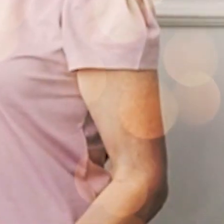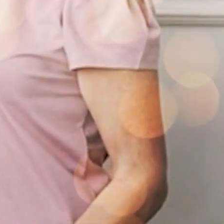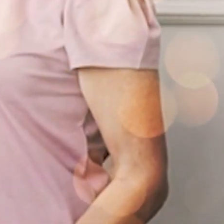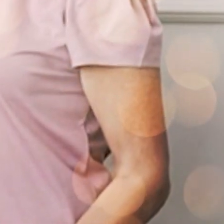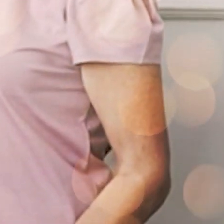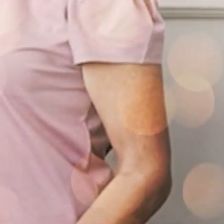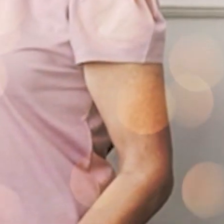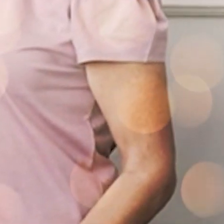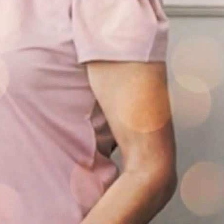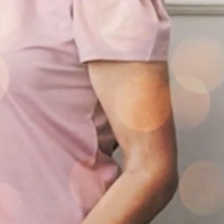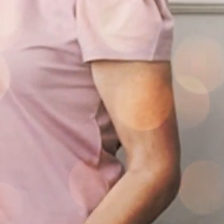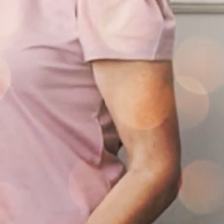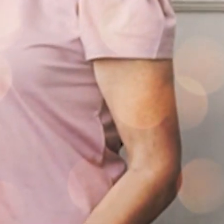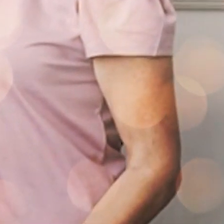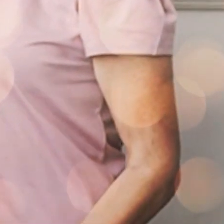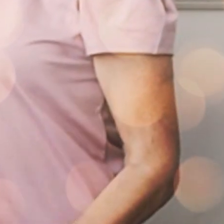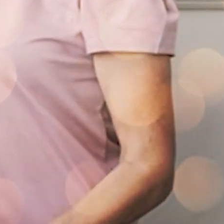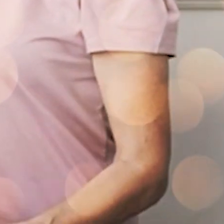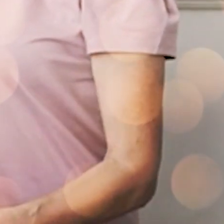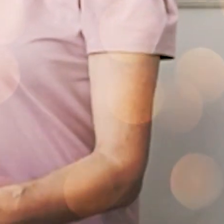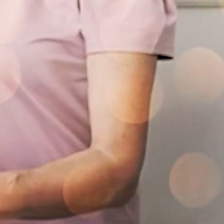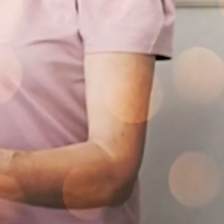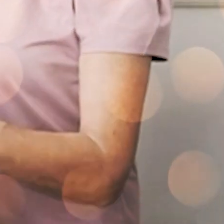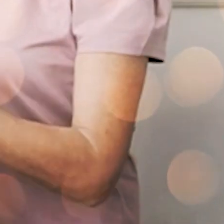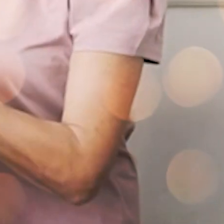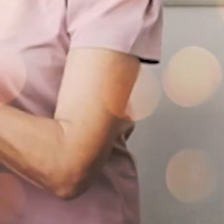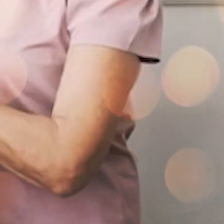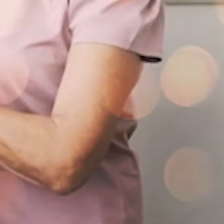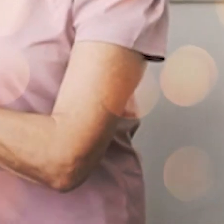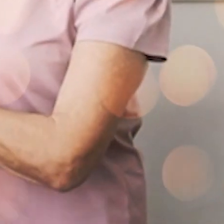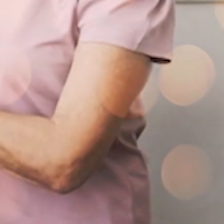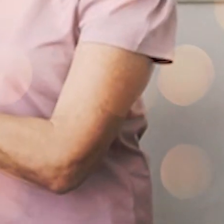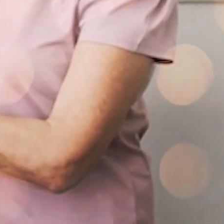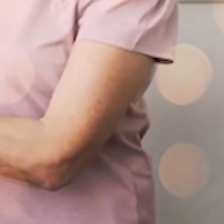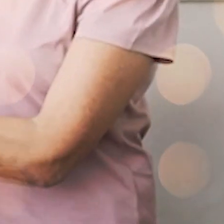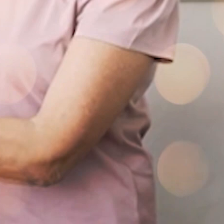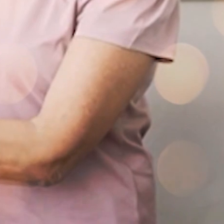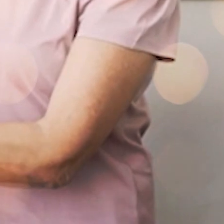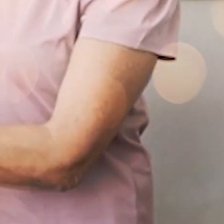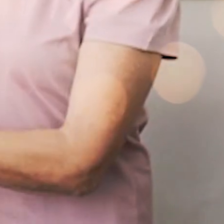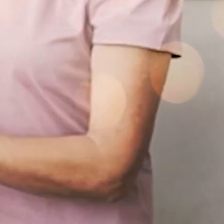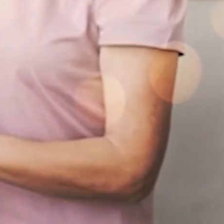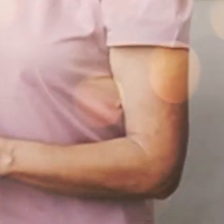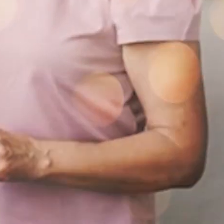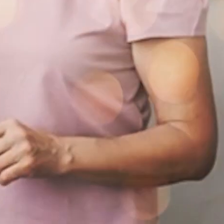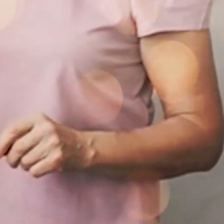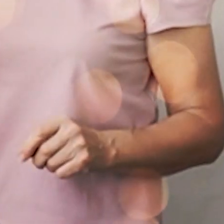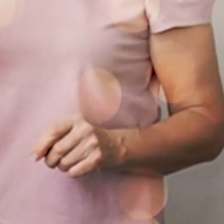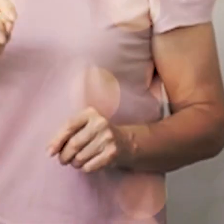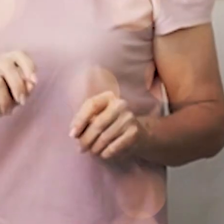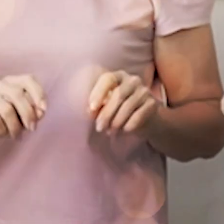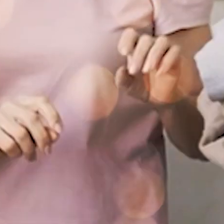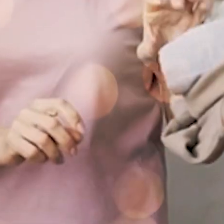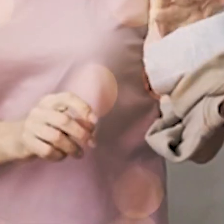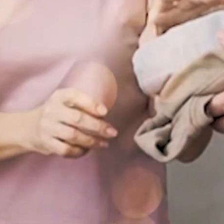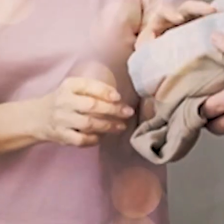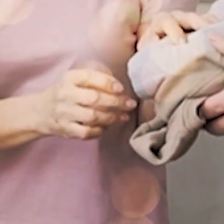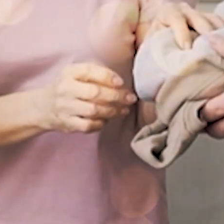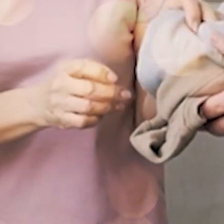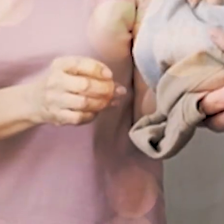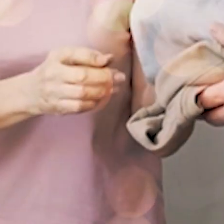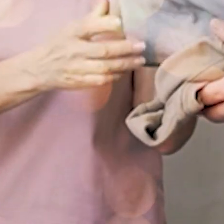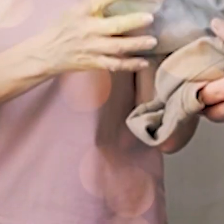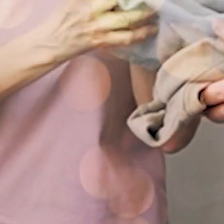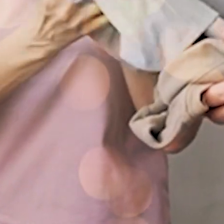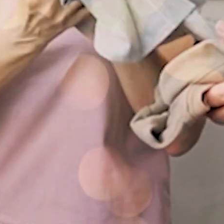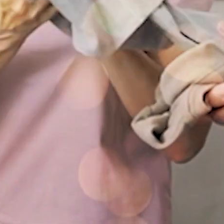O frio está chegando, vamos doar o calor. Fazer o bem